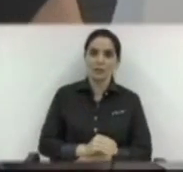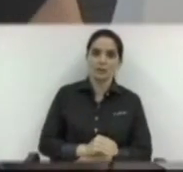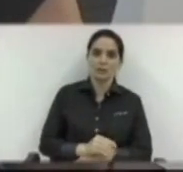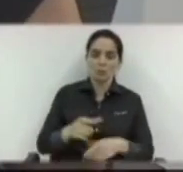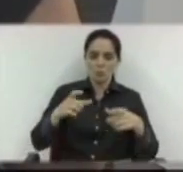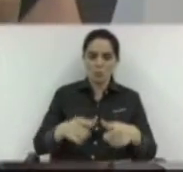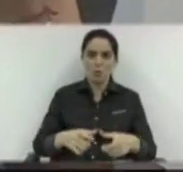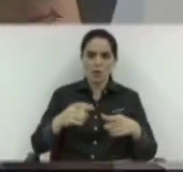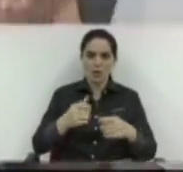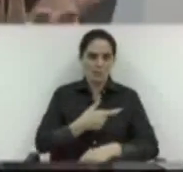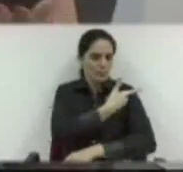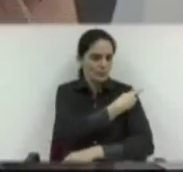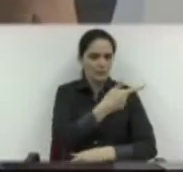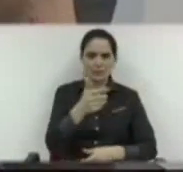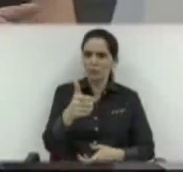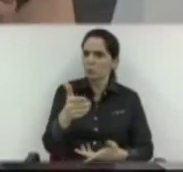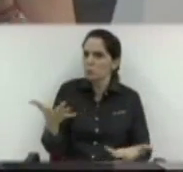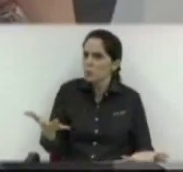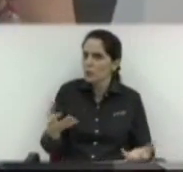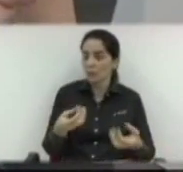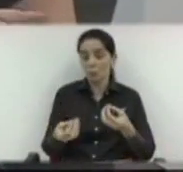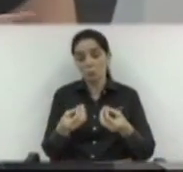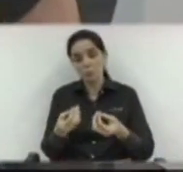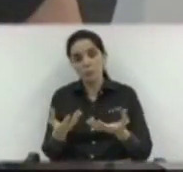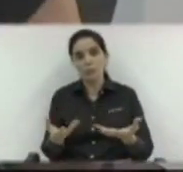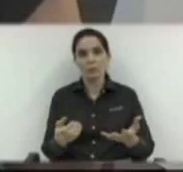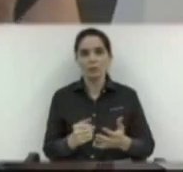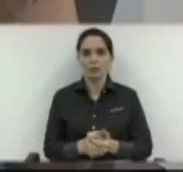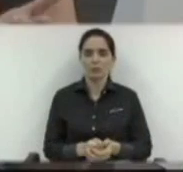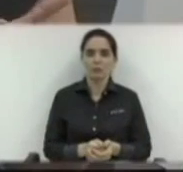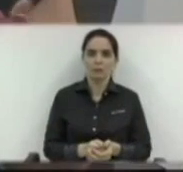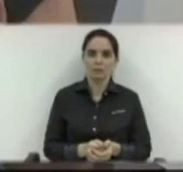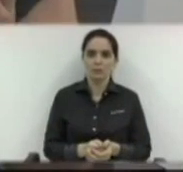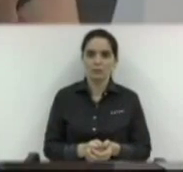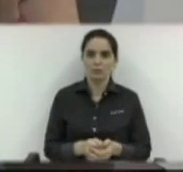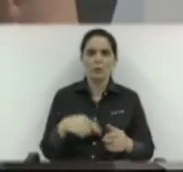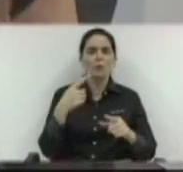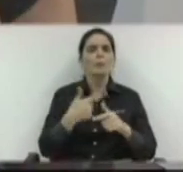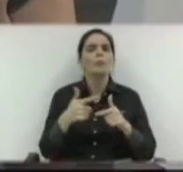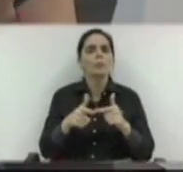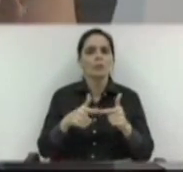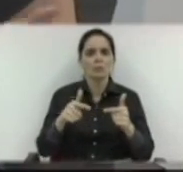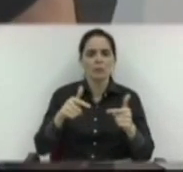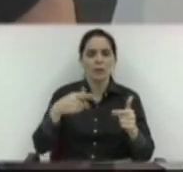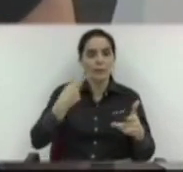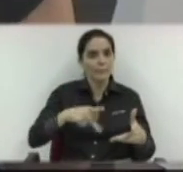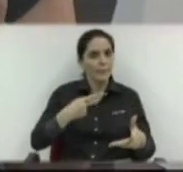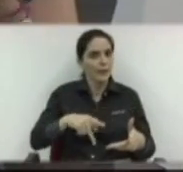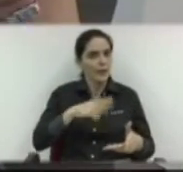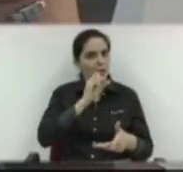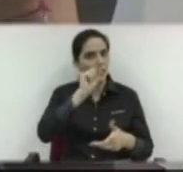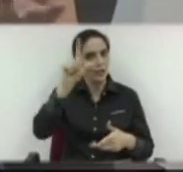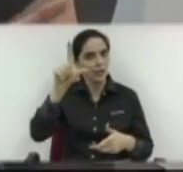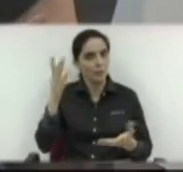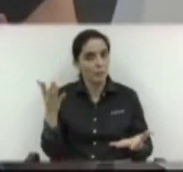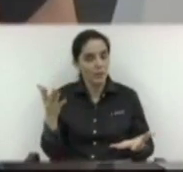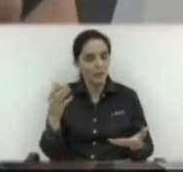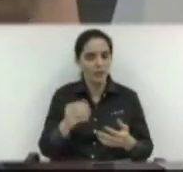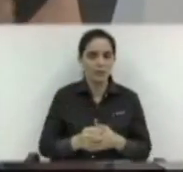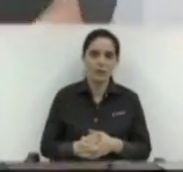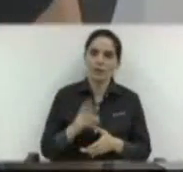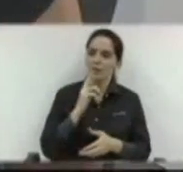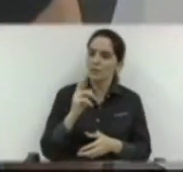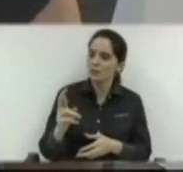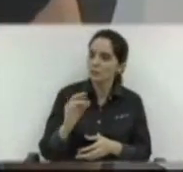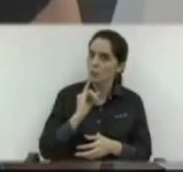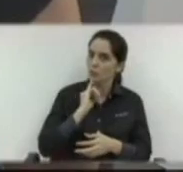e a providência é urgente, e sabendo que a demanda, se o problema não é daqui, a gente tem a resposta mais correta possível para poder